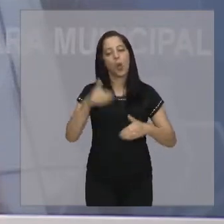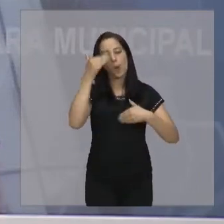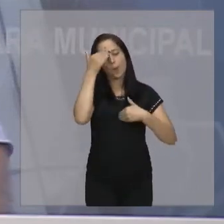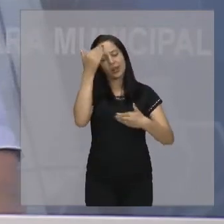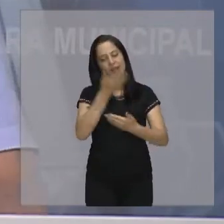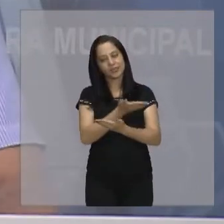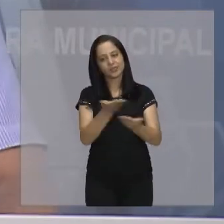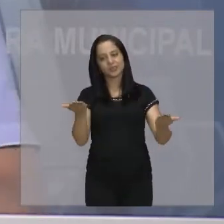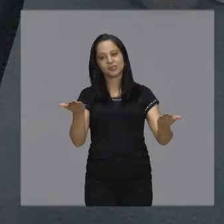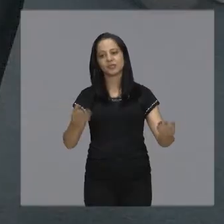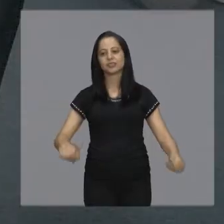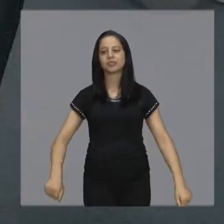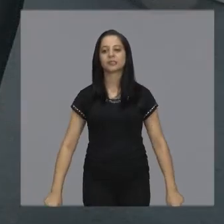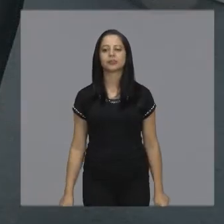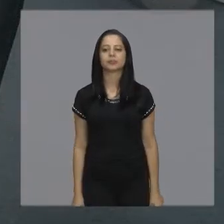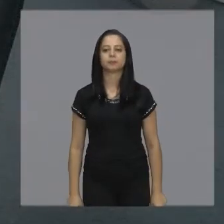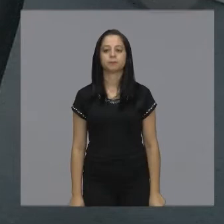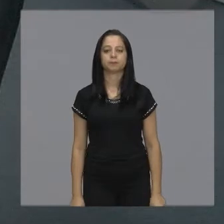obrigado.